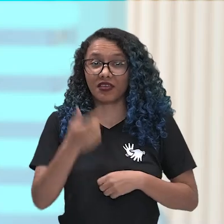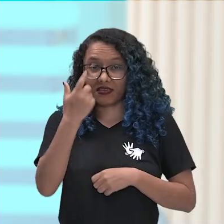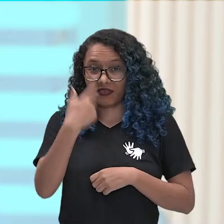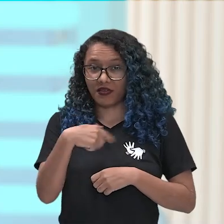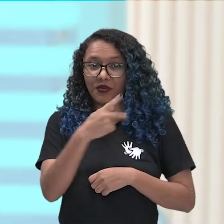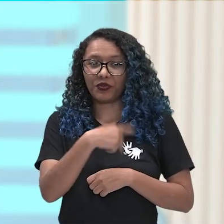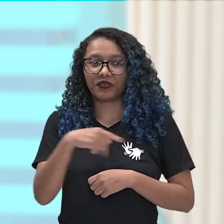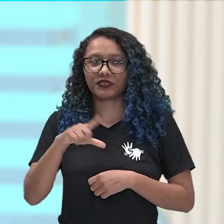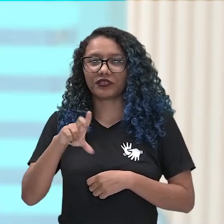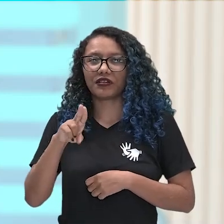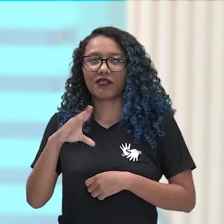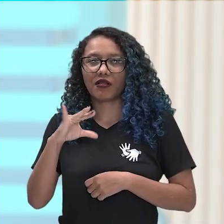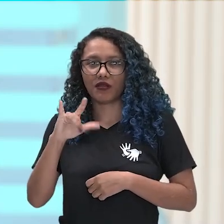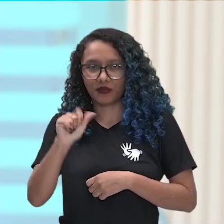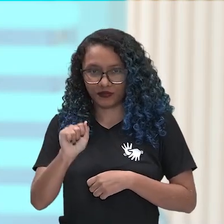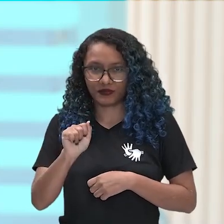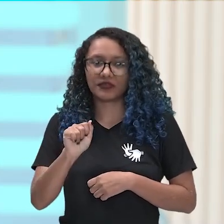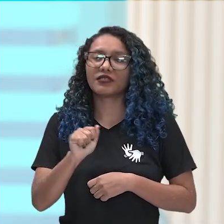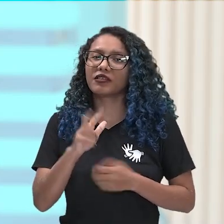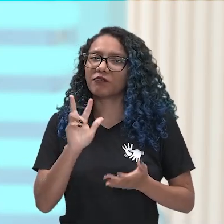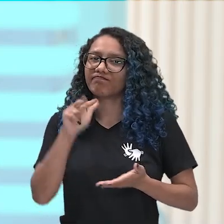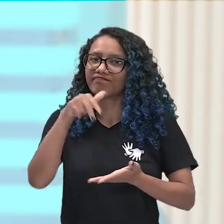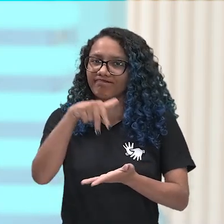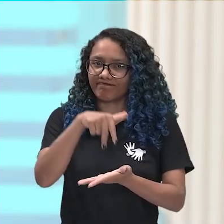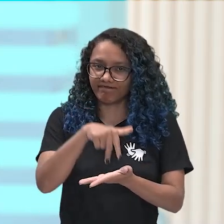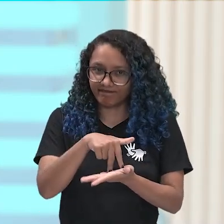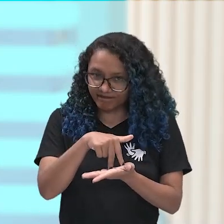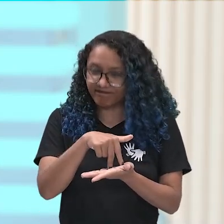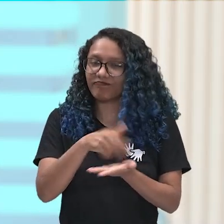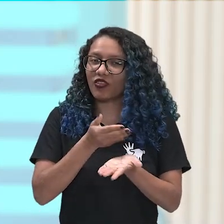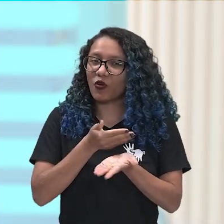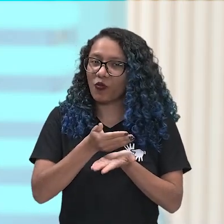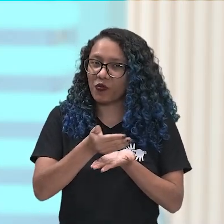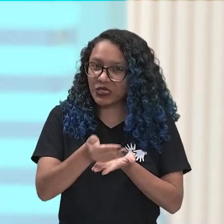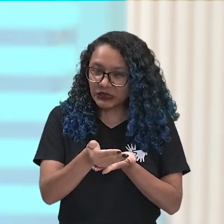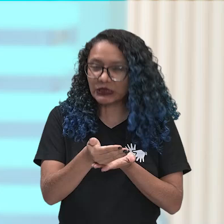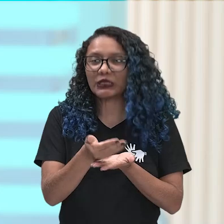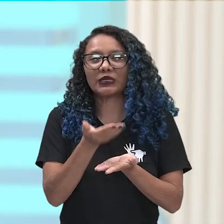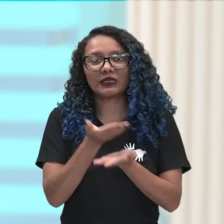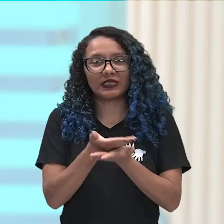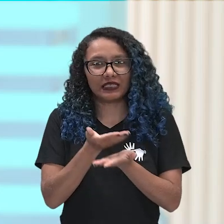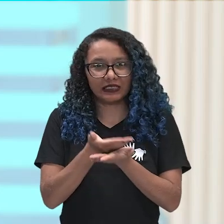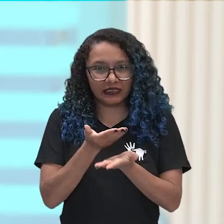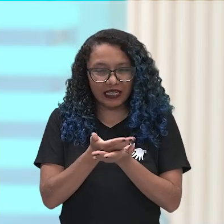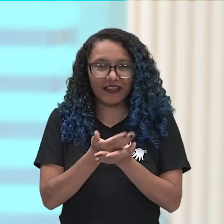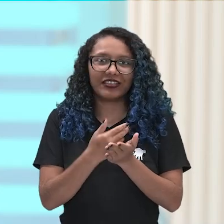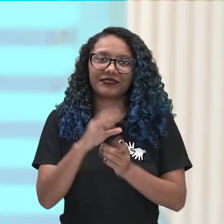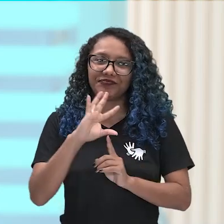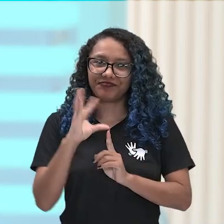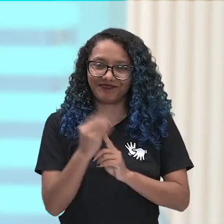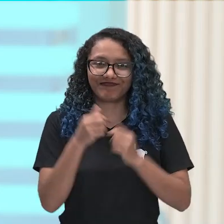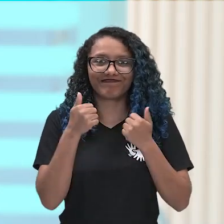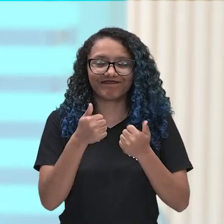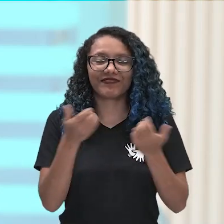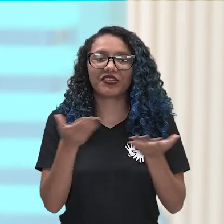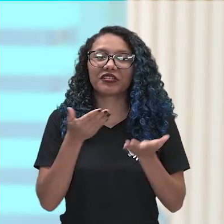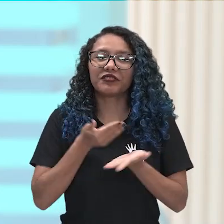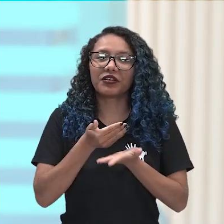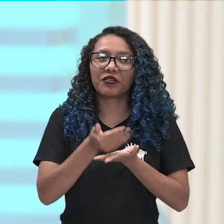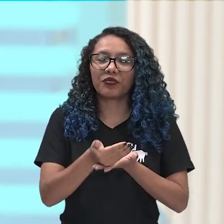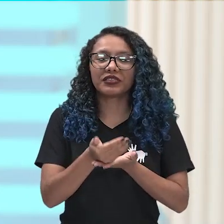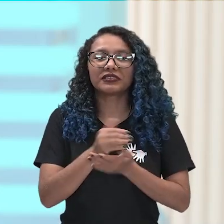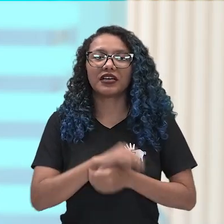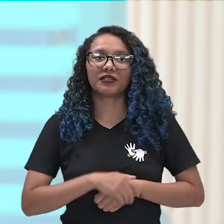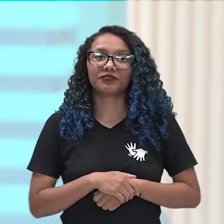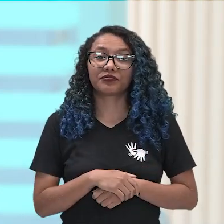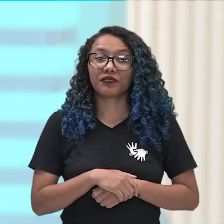professora Lúcia Santos e vou estar com vocês nessa trajetória no mundo da arte. Então, vamos dar início, com a leitura do